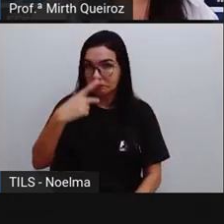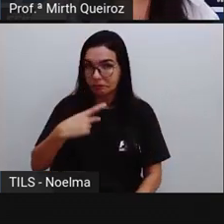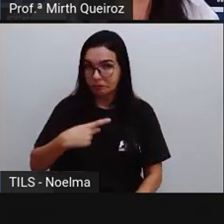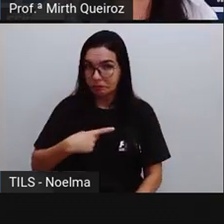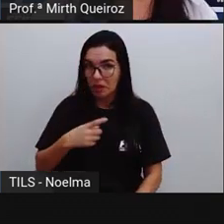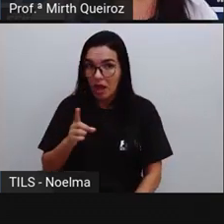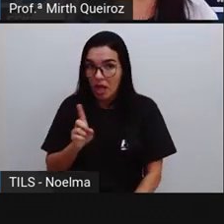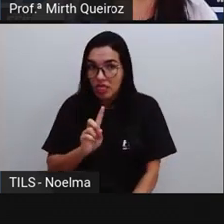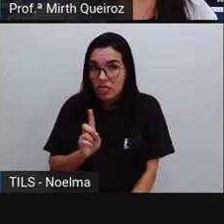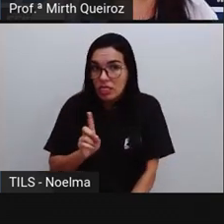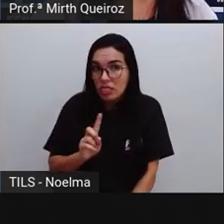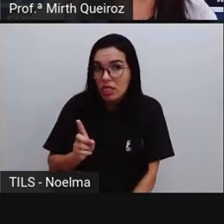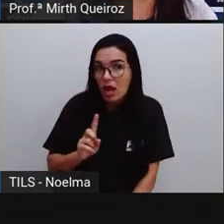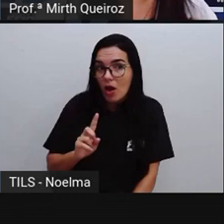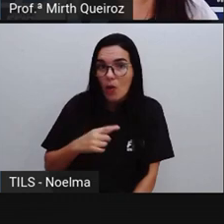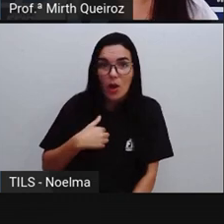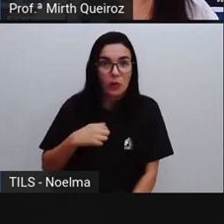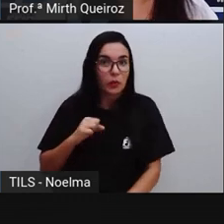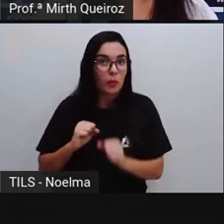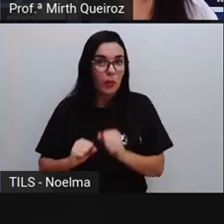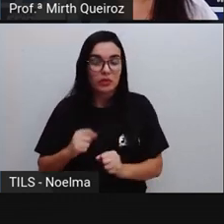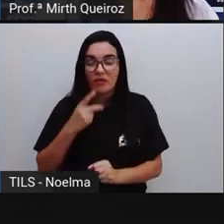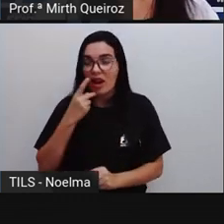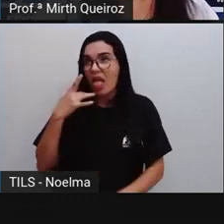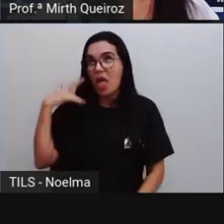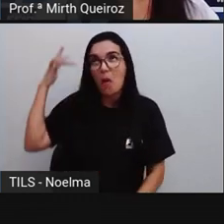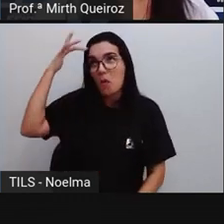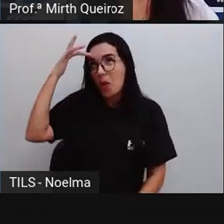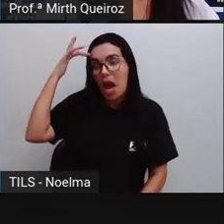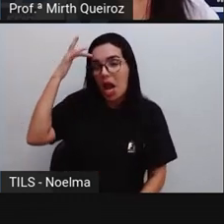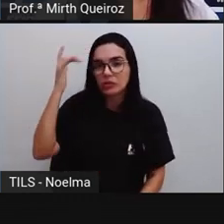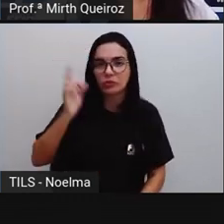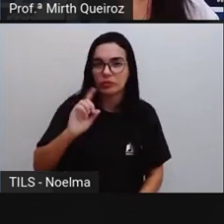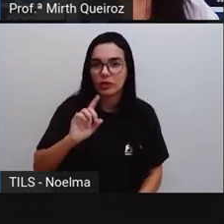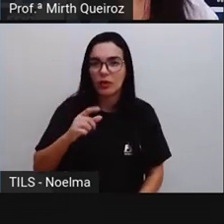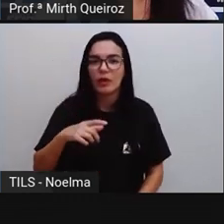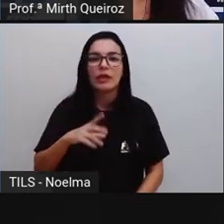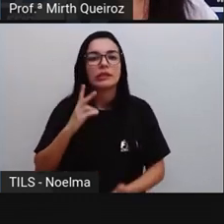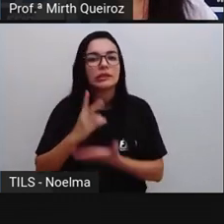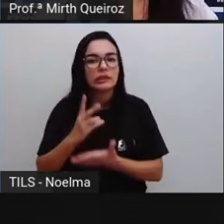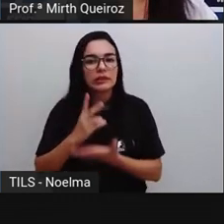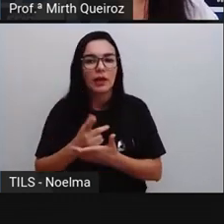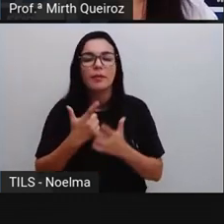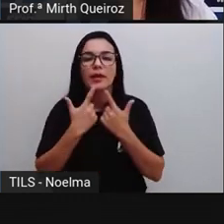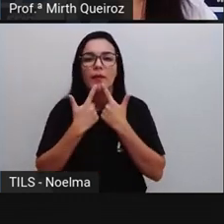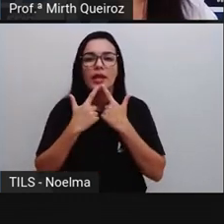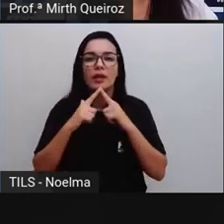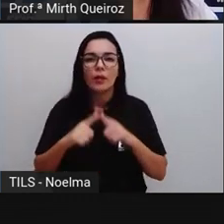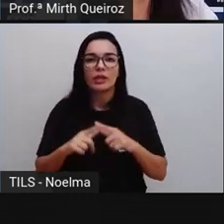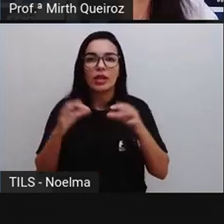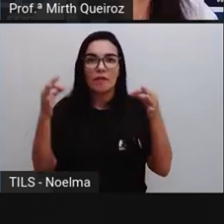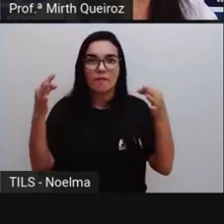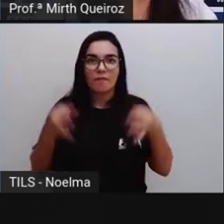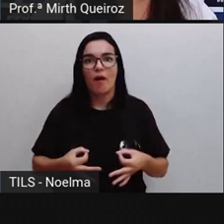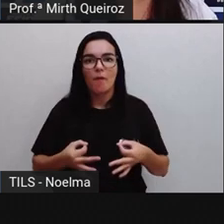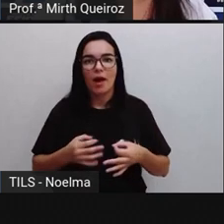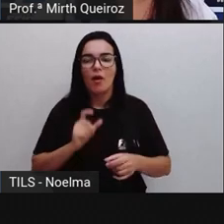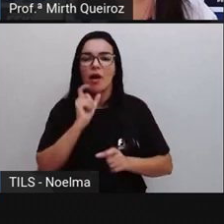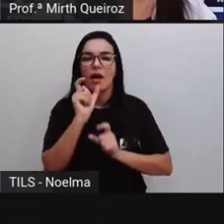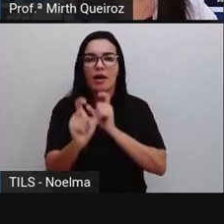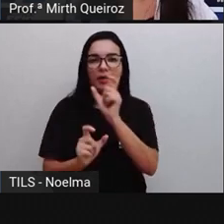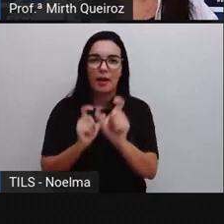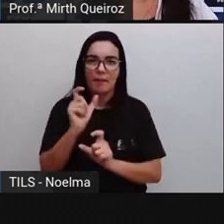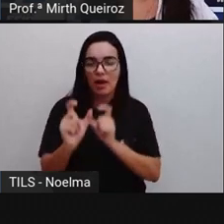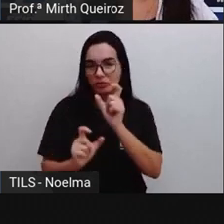ou seja, eu não vou falar o que eu acho, não. E que é geralmente escrito em uma linguagem mais formal, uma vez que se trata de